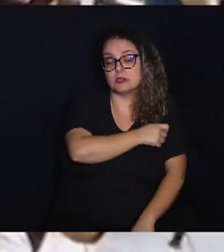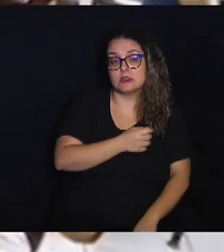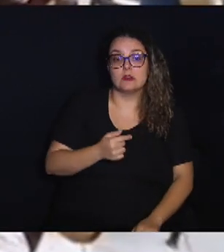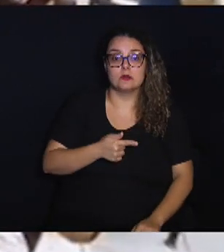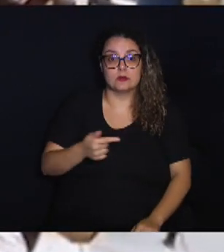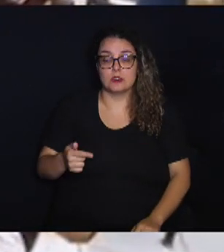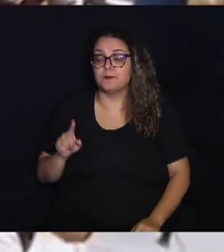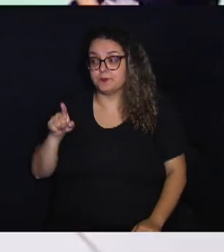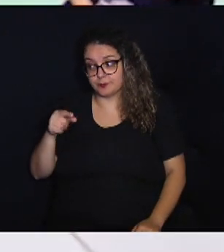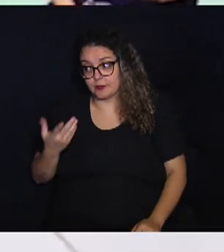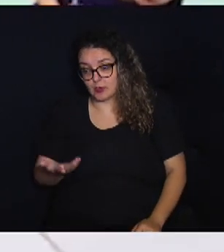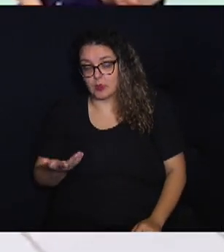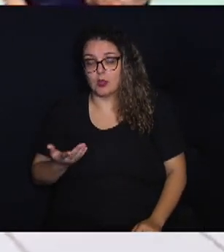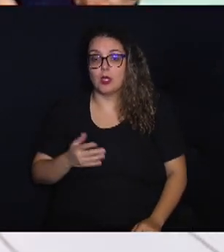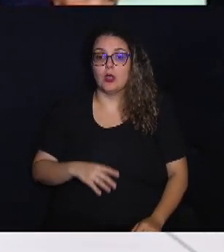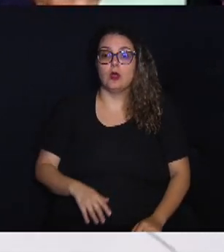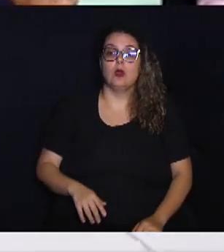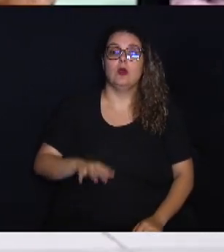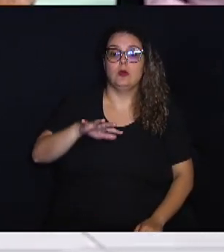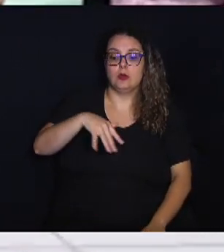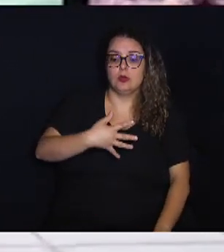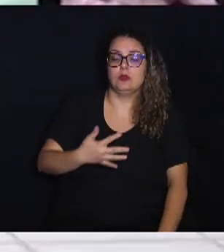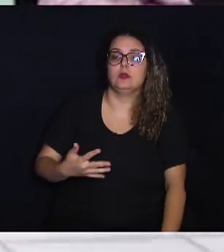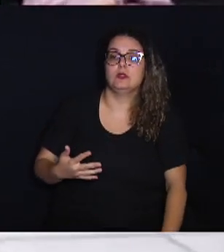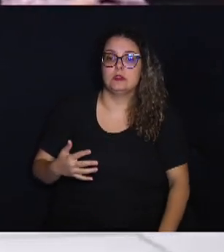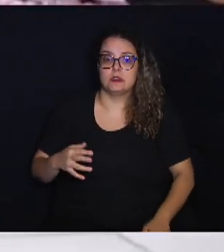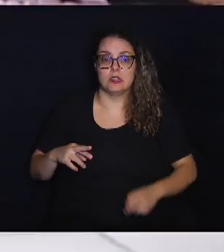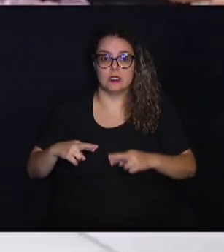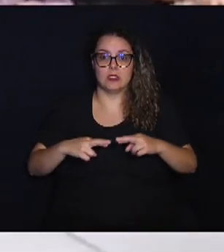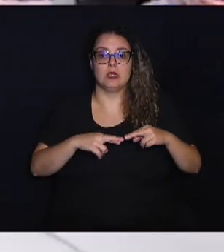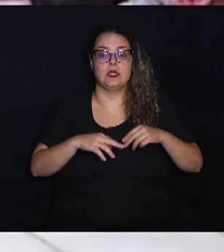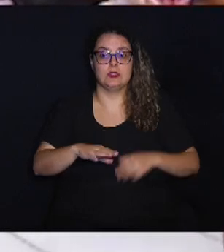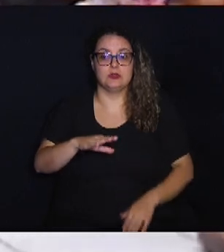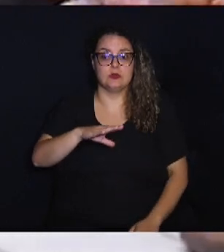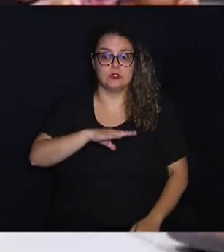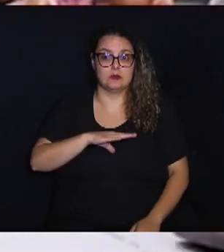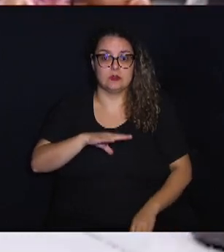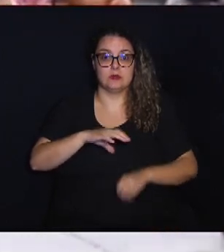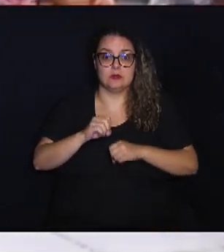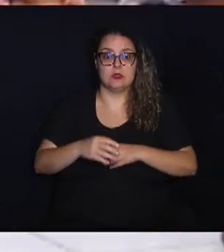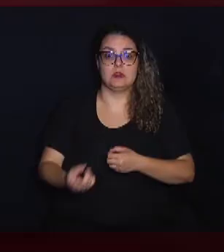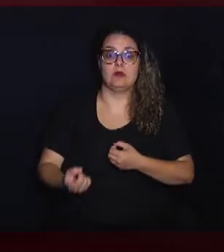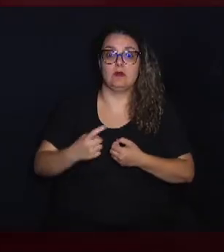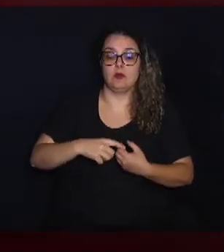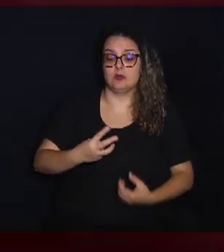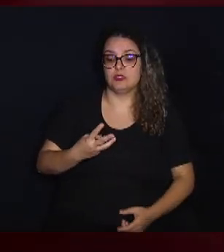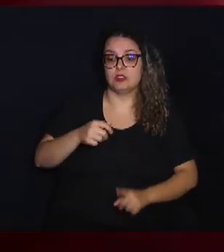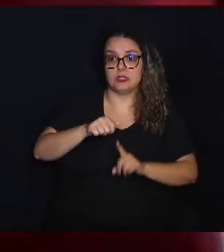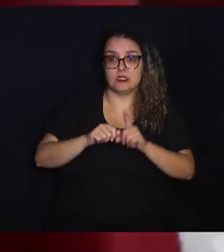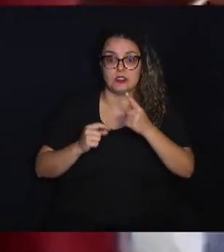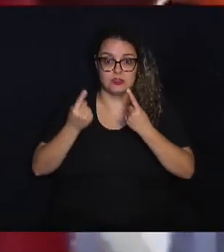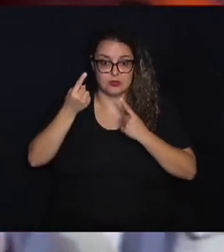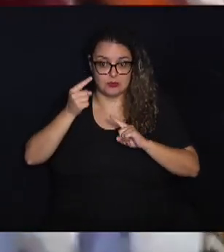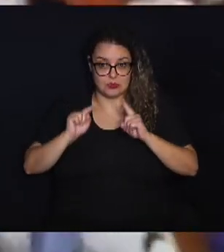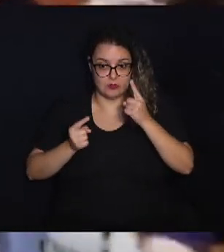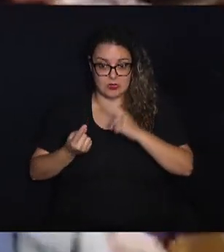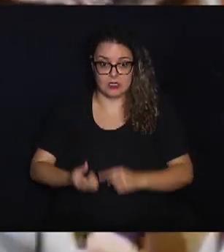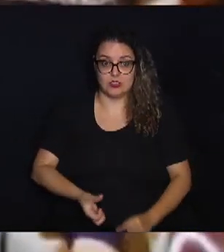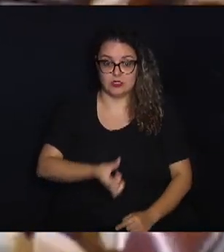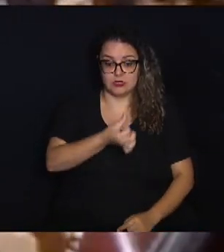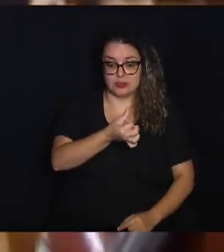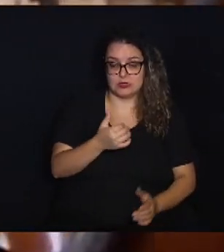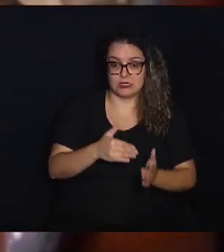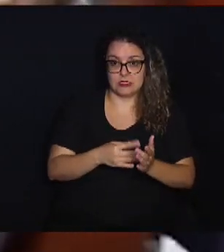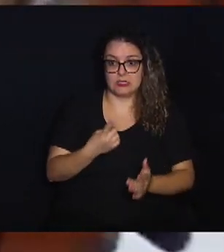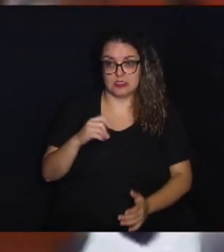o projeto acompanha o calendário da Rede Municipal de Ensino, então as aulas retornam dia 3 de fevereiro. De 6 a 10